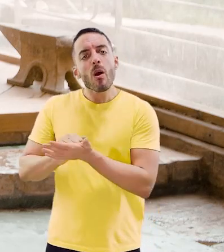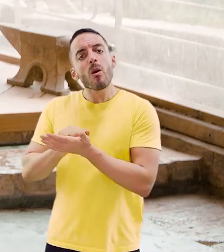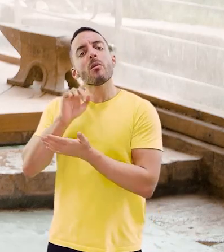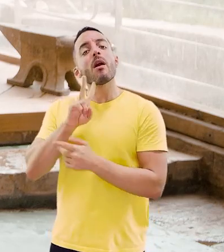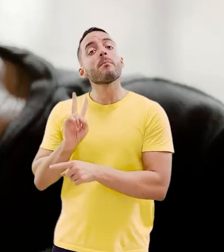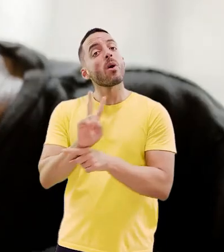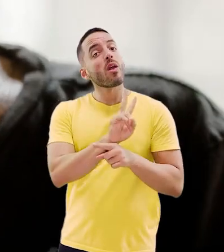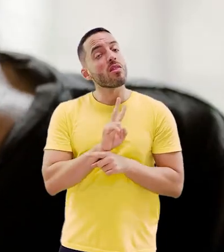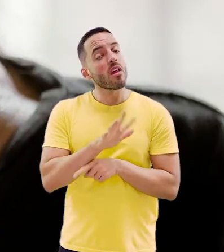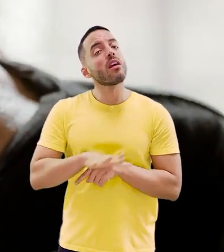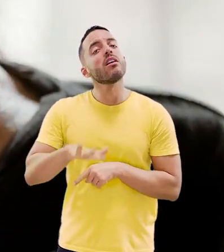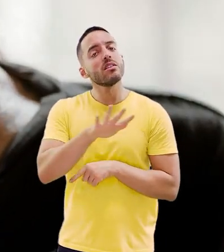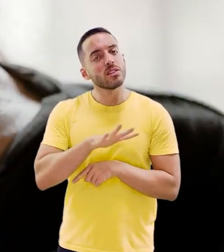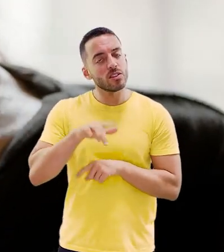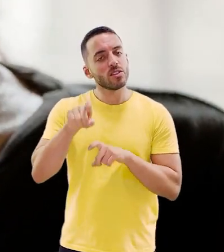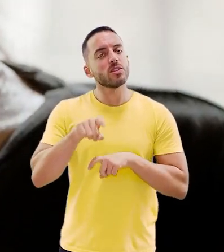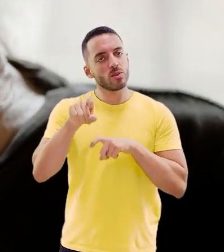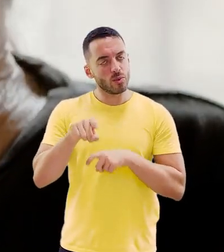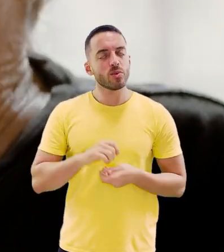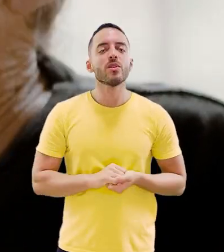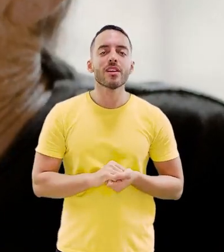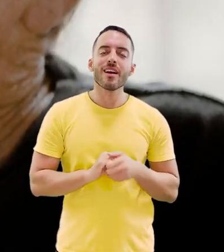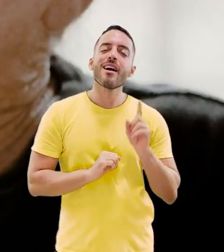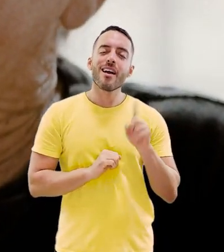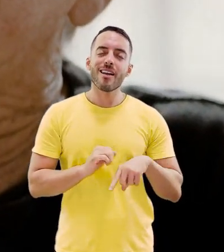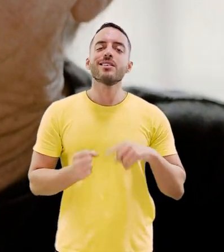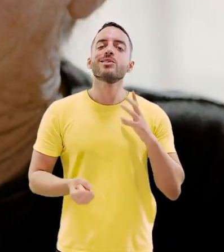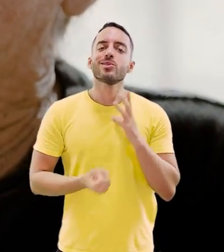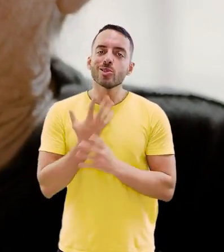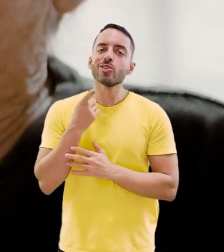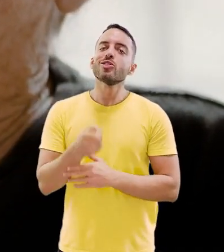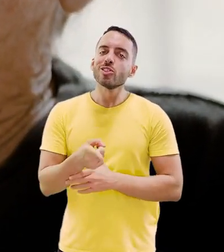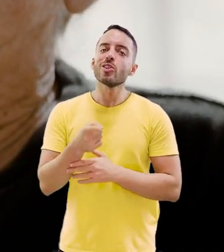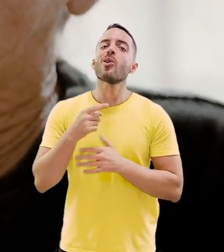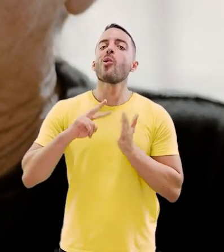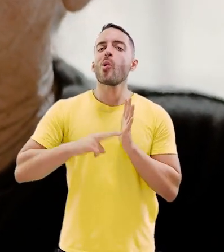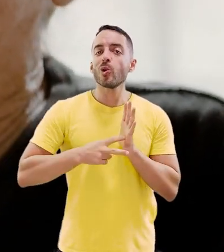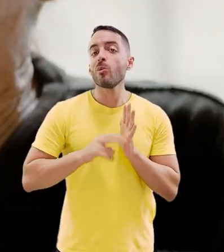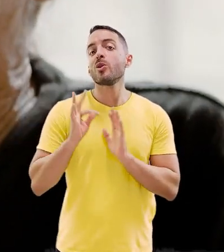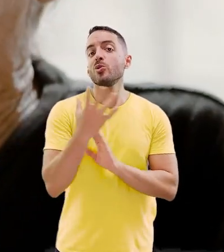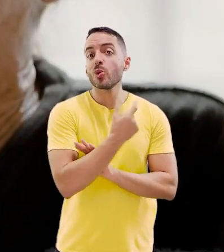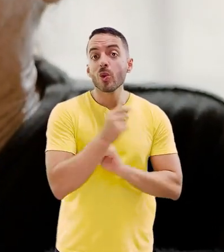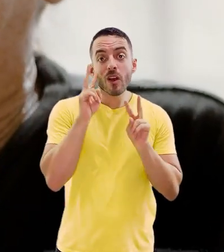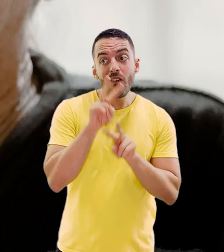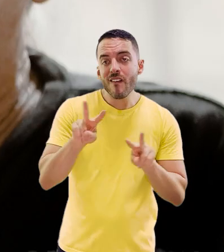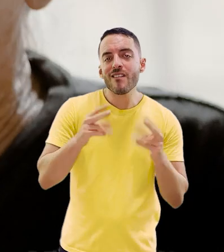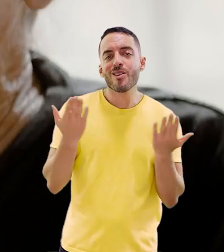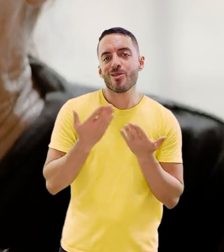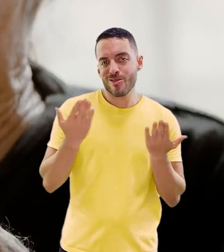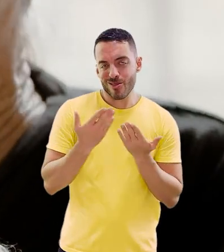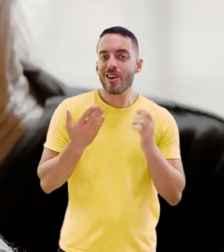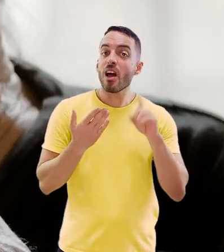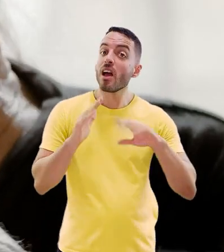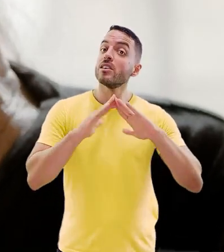proteger esse núcleo de agricultura biodinâmica. Foi onde surgiu todos esses condomínios que vocês vão ver hoje, né? A